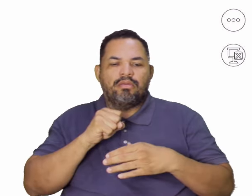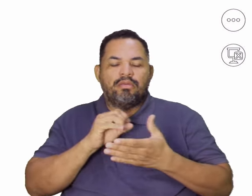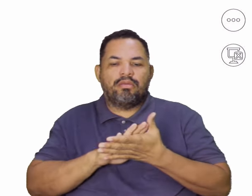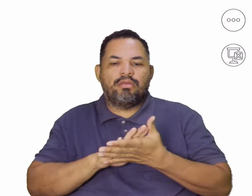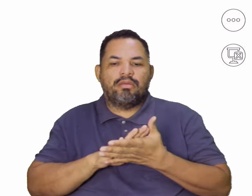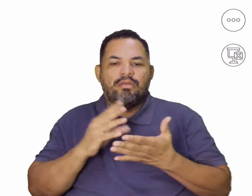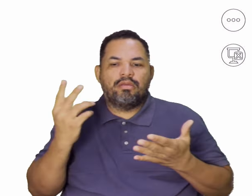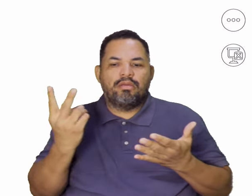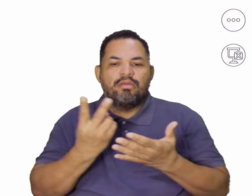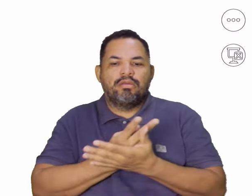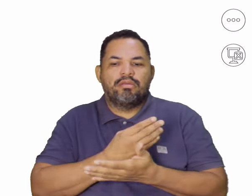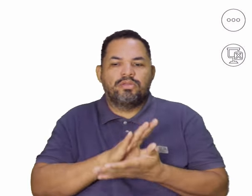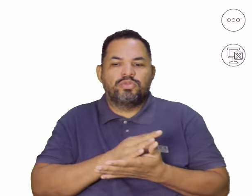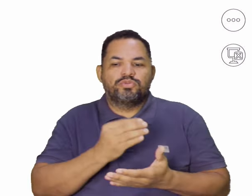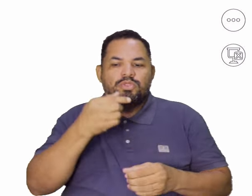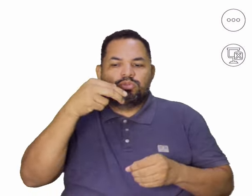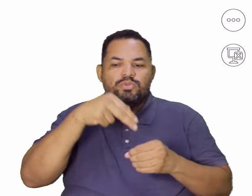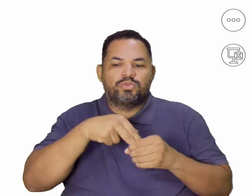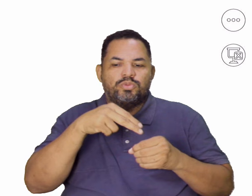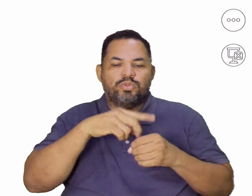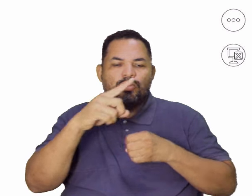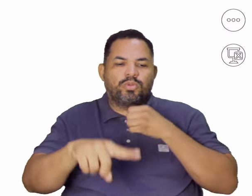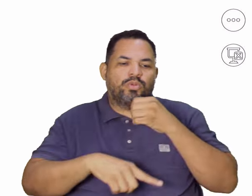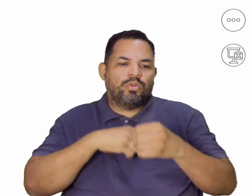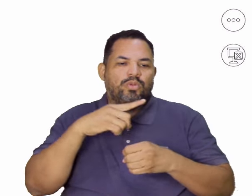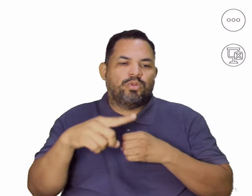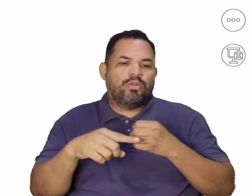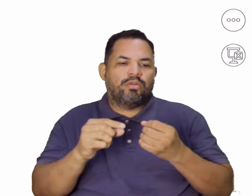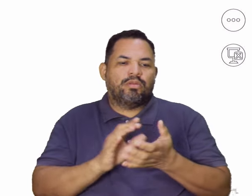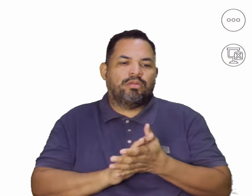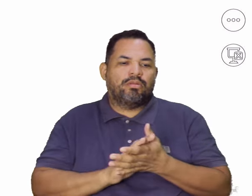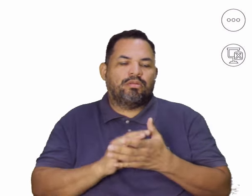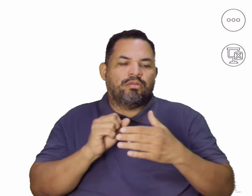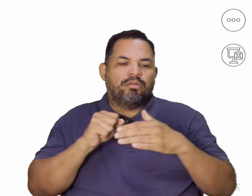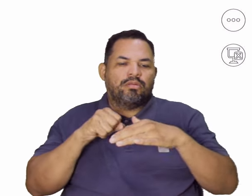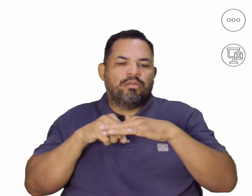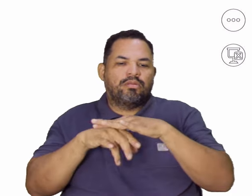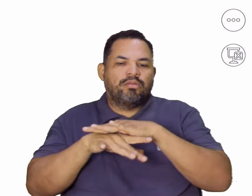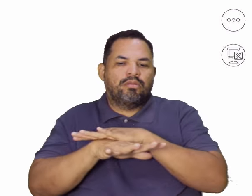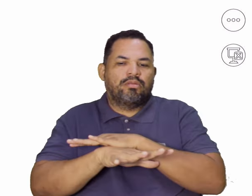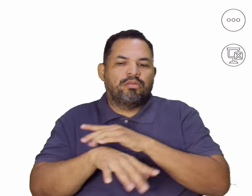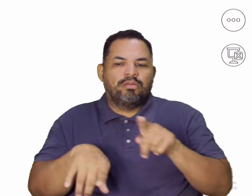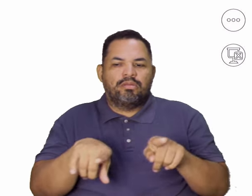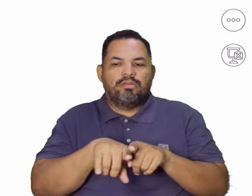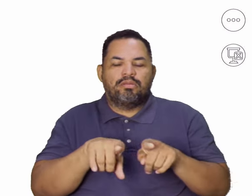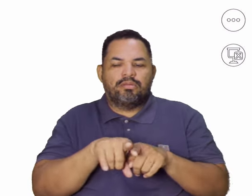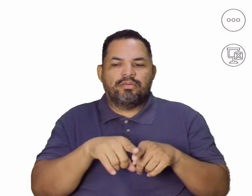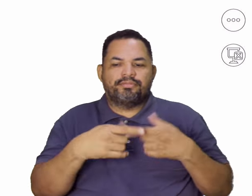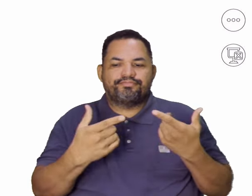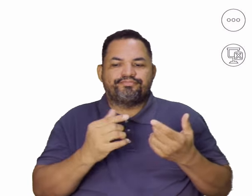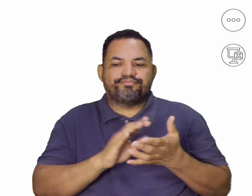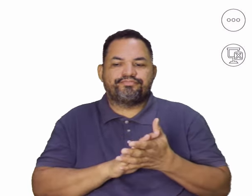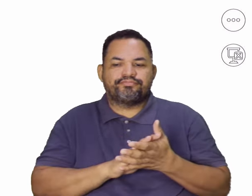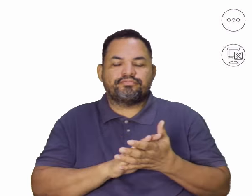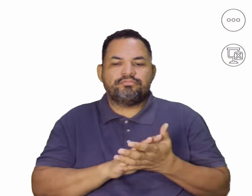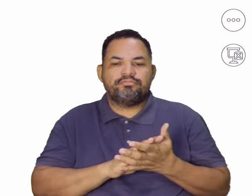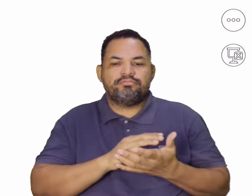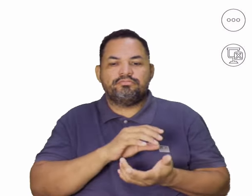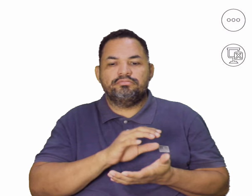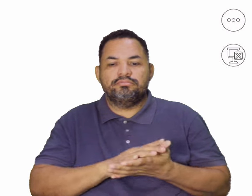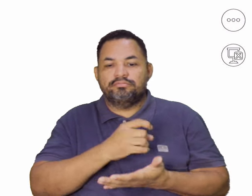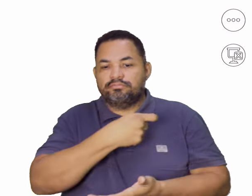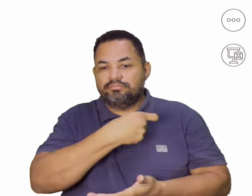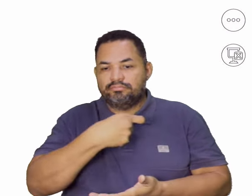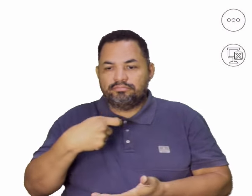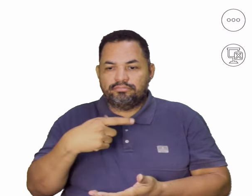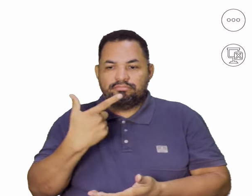produzida no núcleo do átomo e a radiação Gama ainda assim como os raios X